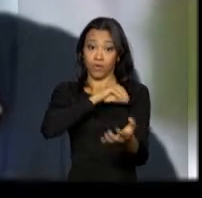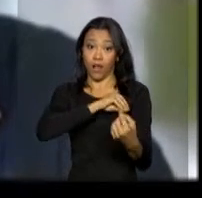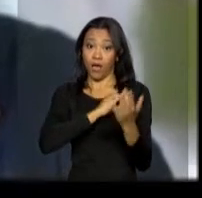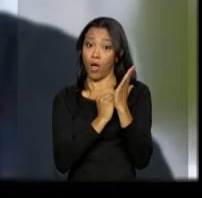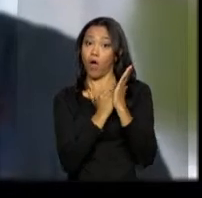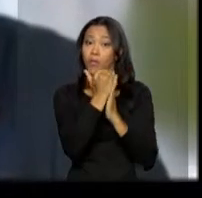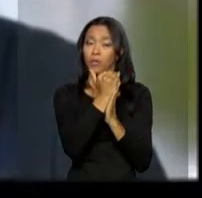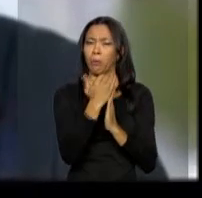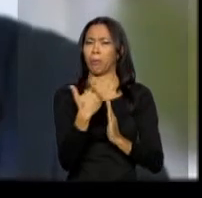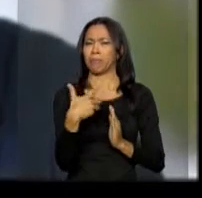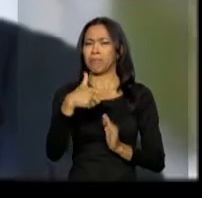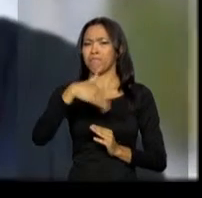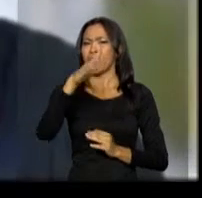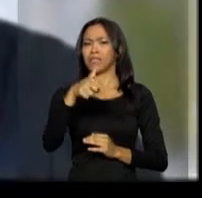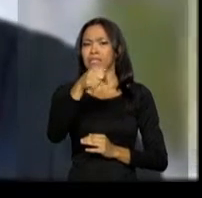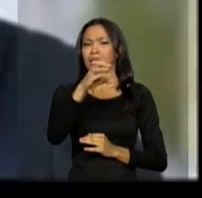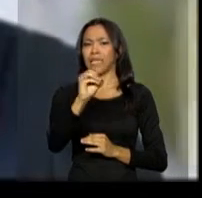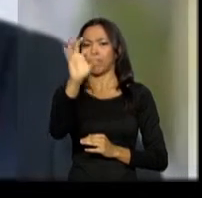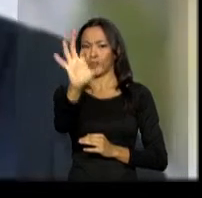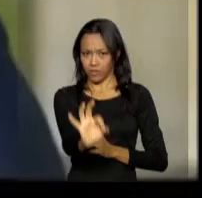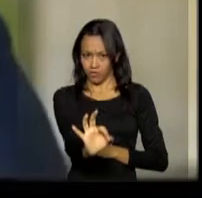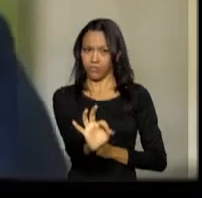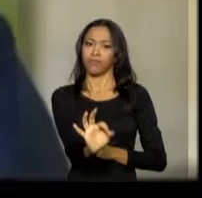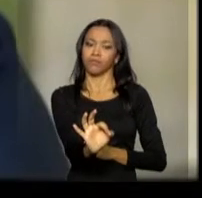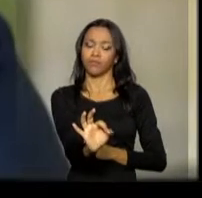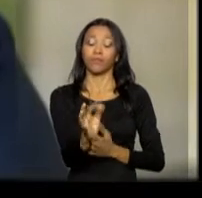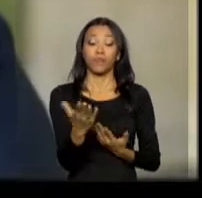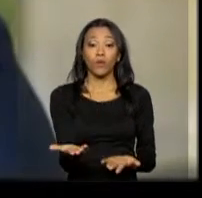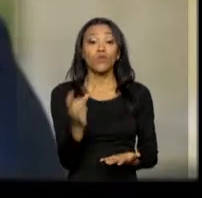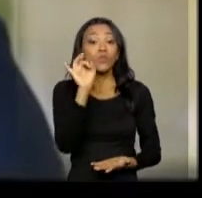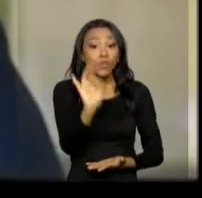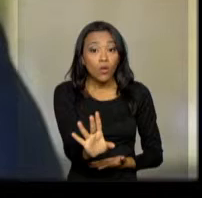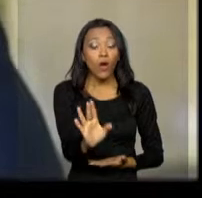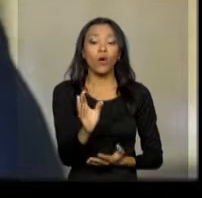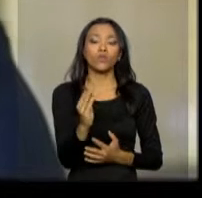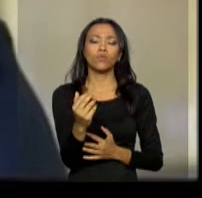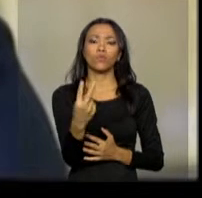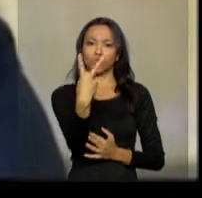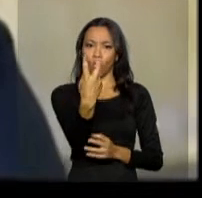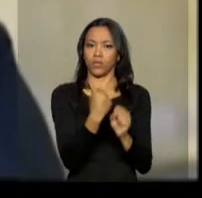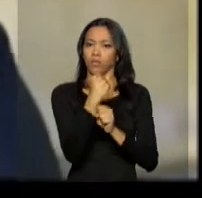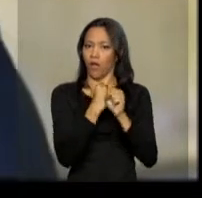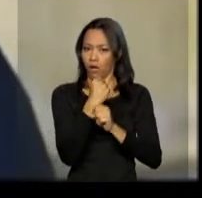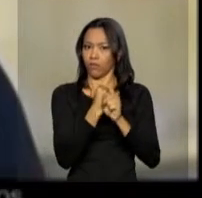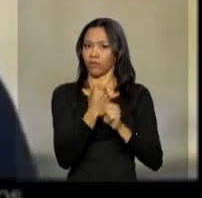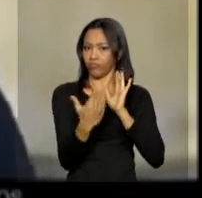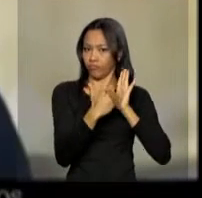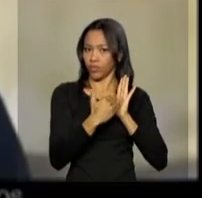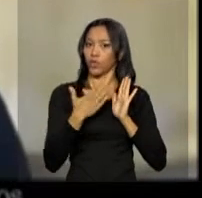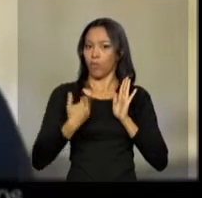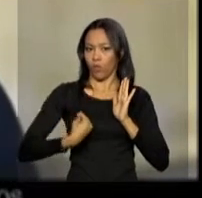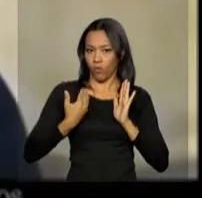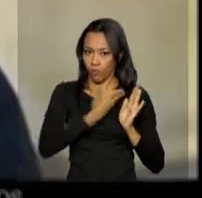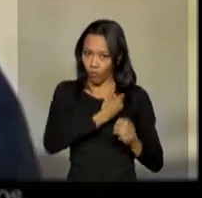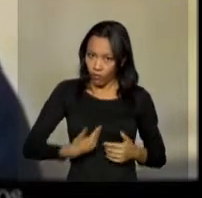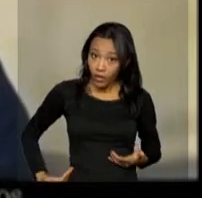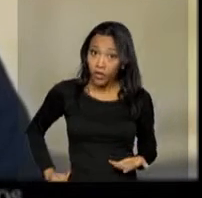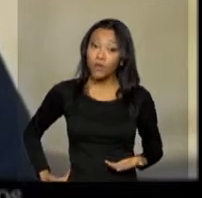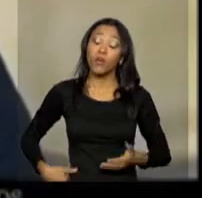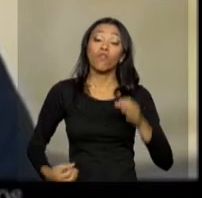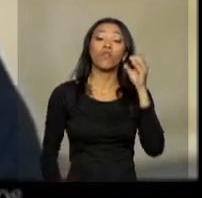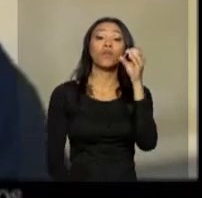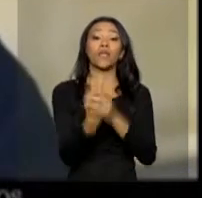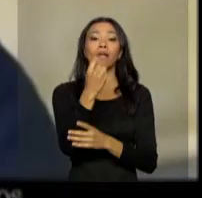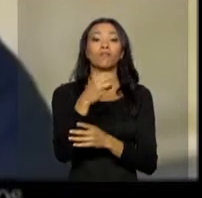mais de 70% em termos reais. Somente nos 2 anos do meu governo foram criados